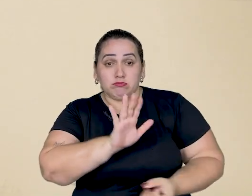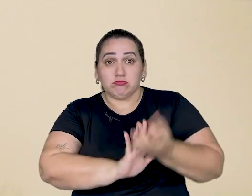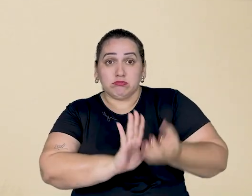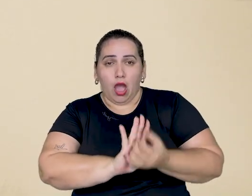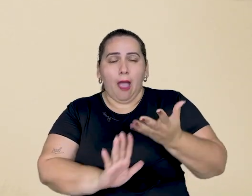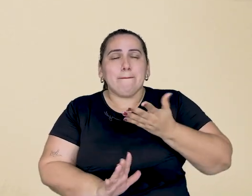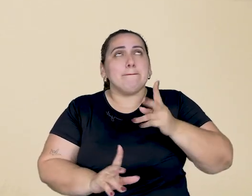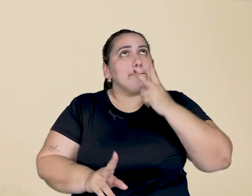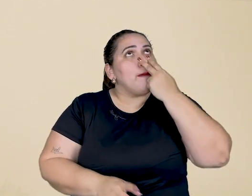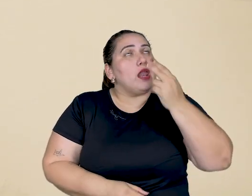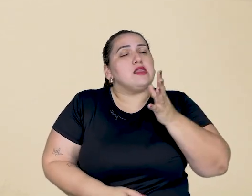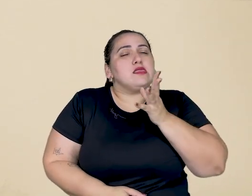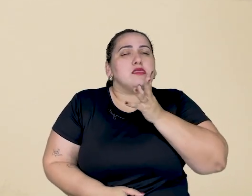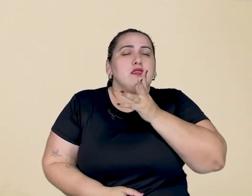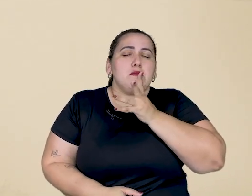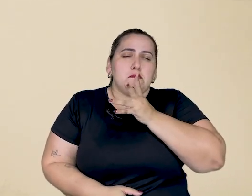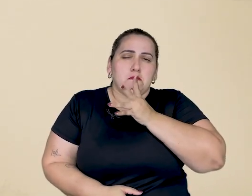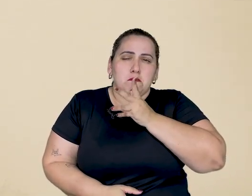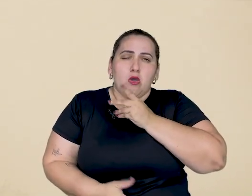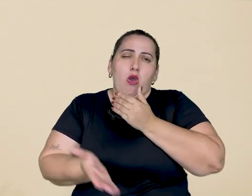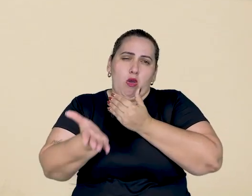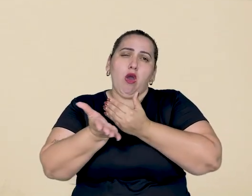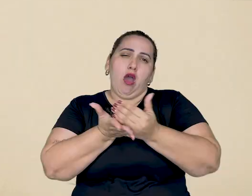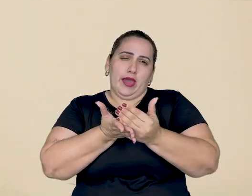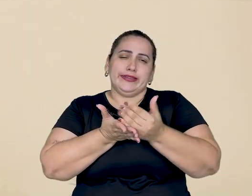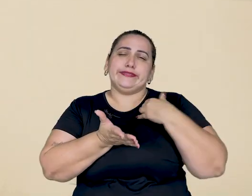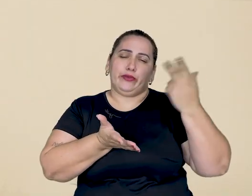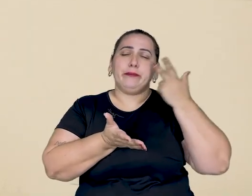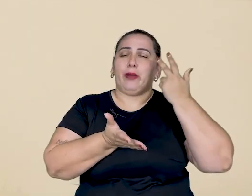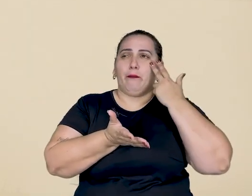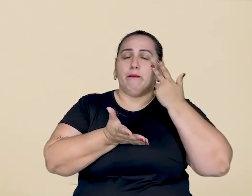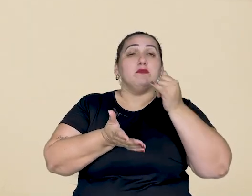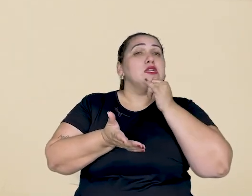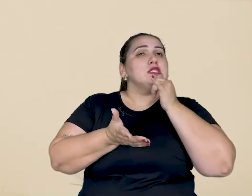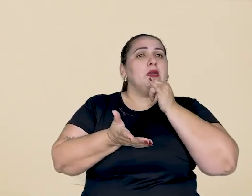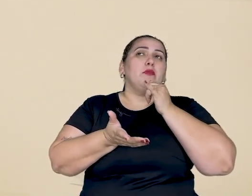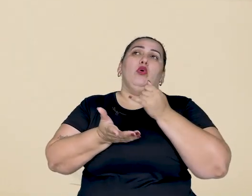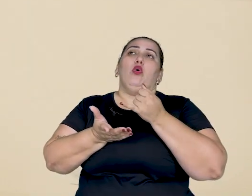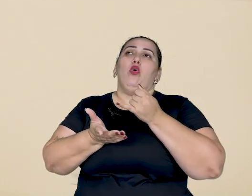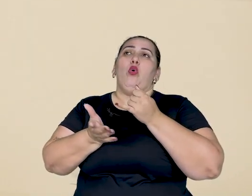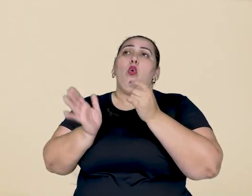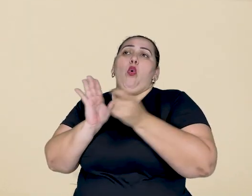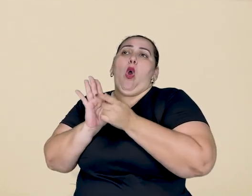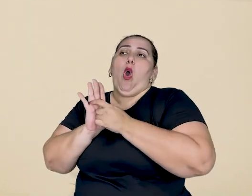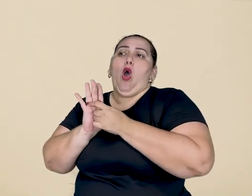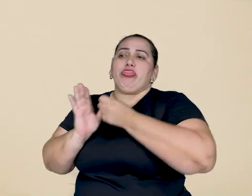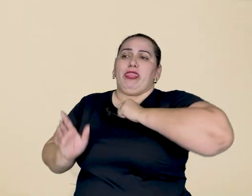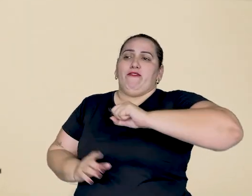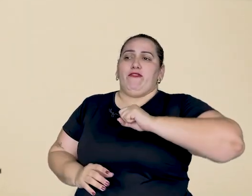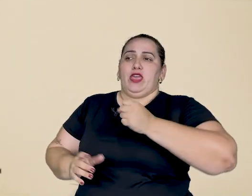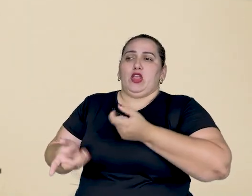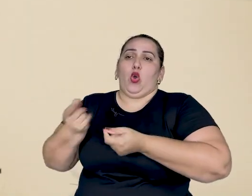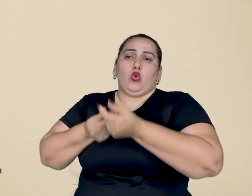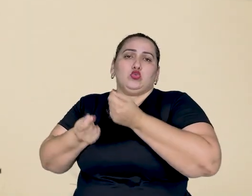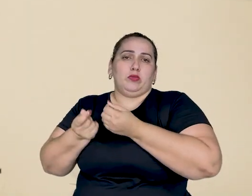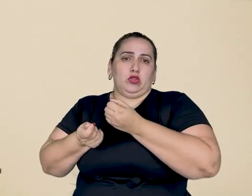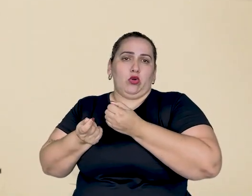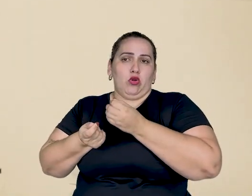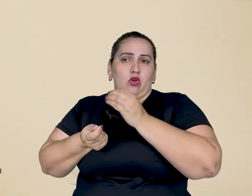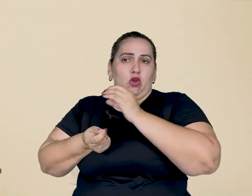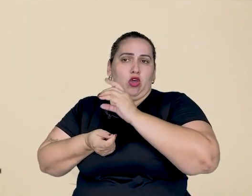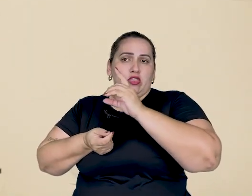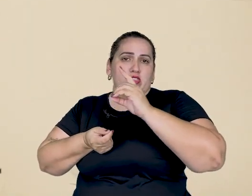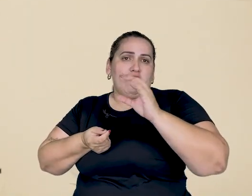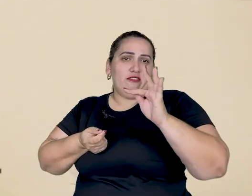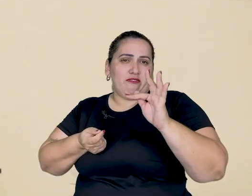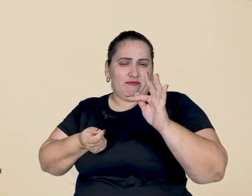Toda legislação, quando ela é criada, ela demora um pouco para pegar, né? O Código de Defesa do Consumidor talvez tenha demorado